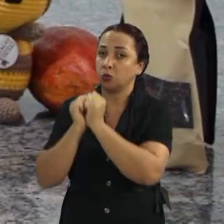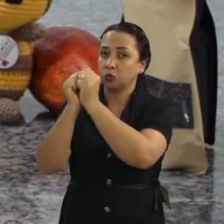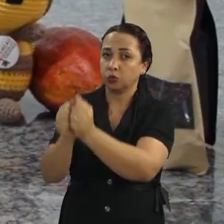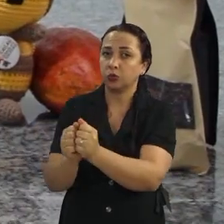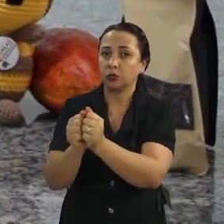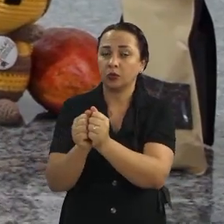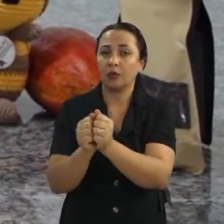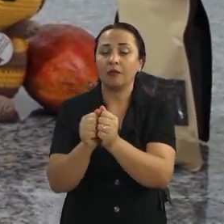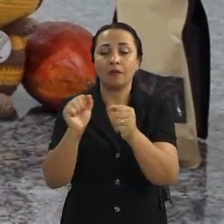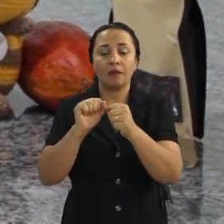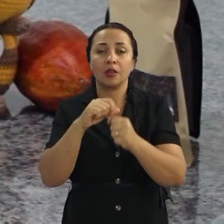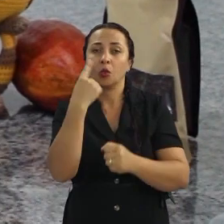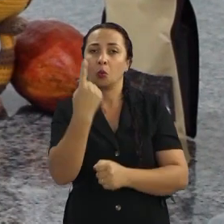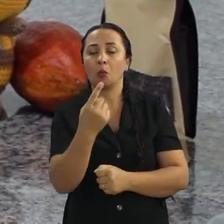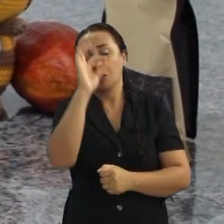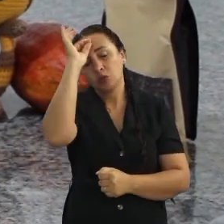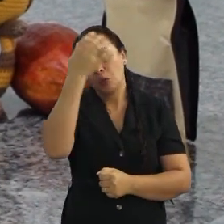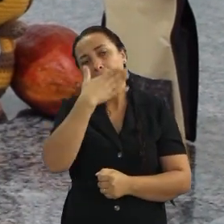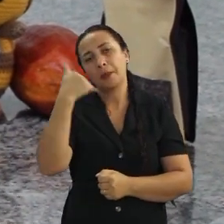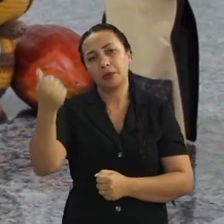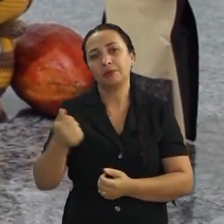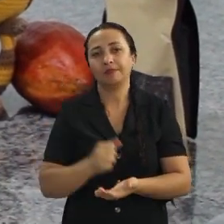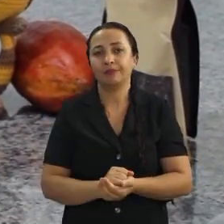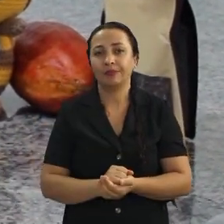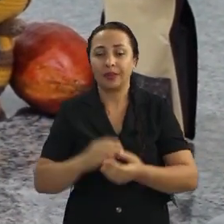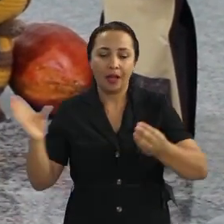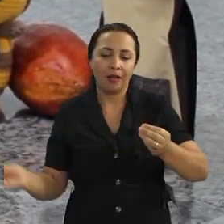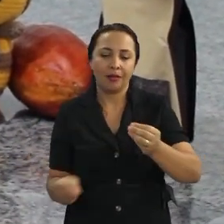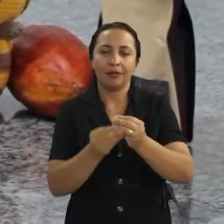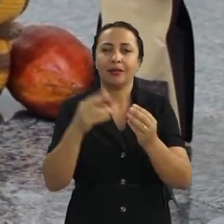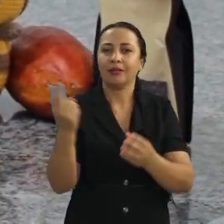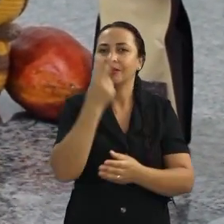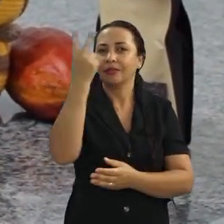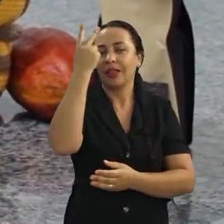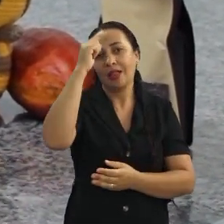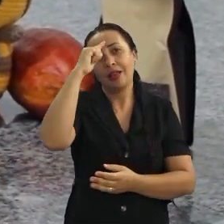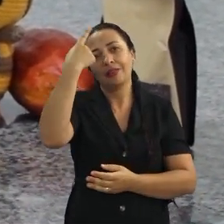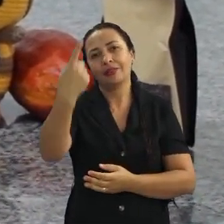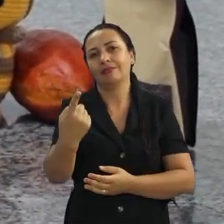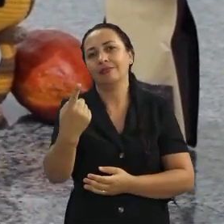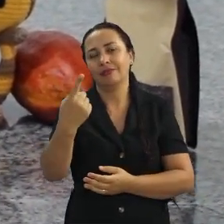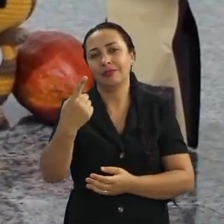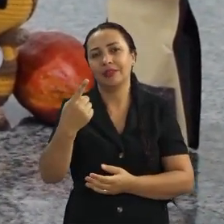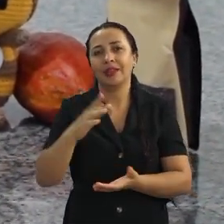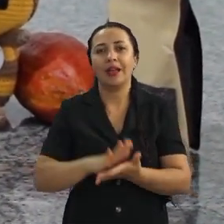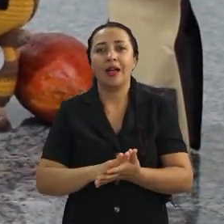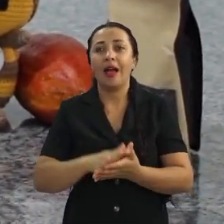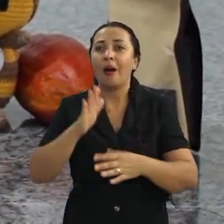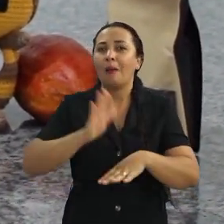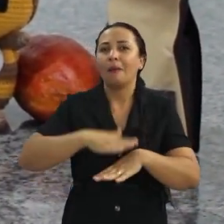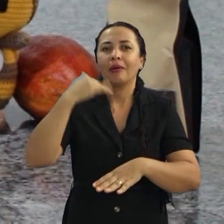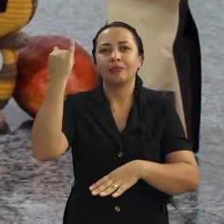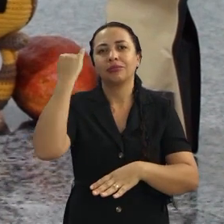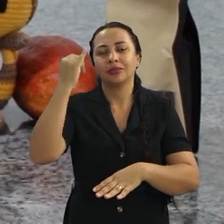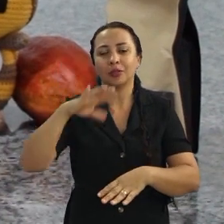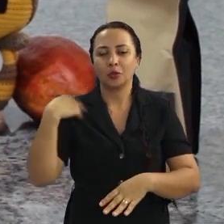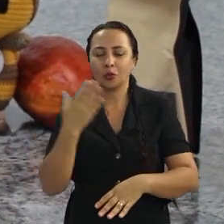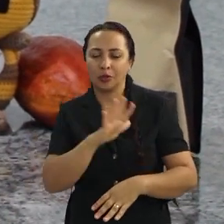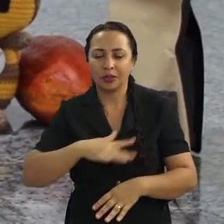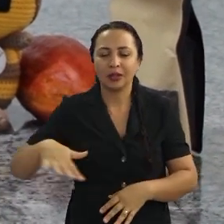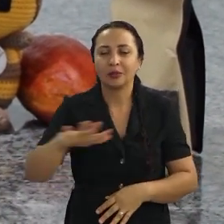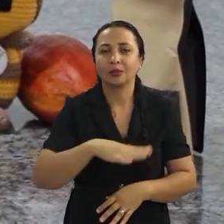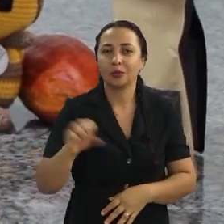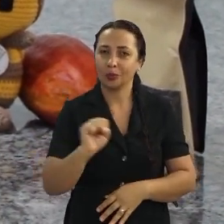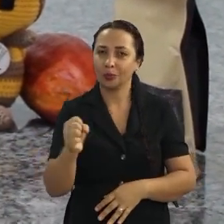ele a ideia é a gente agregar valor a uma matéria-prima né a matéria-prima principal